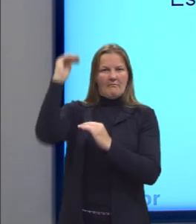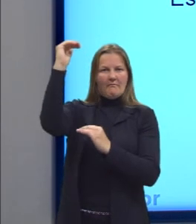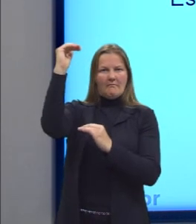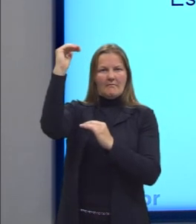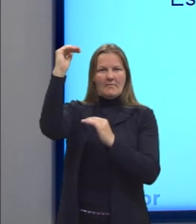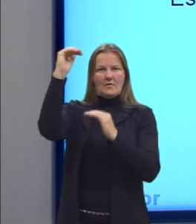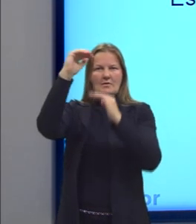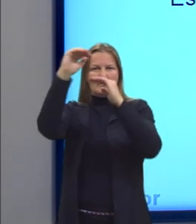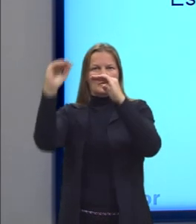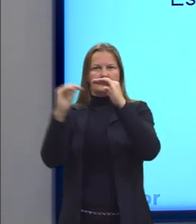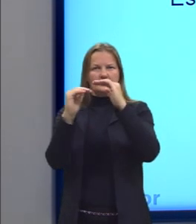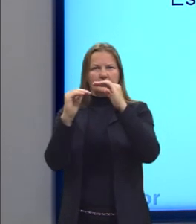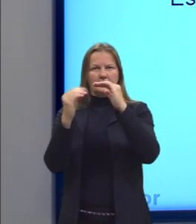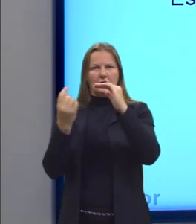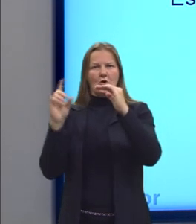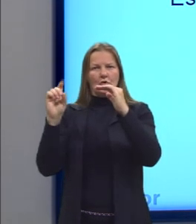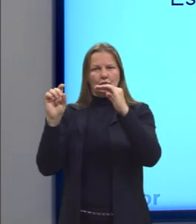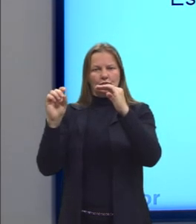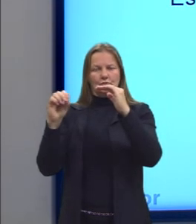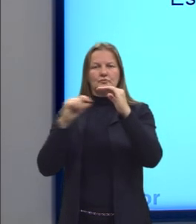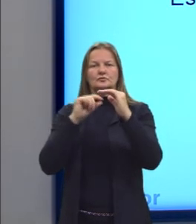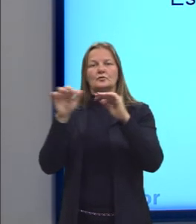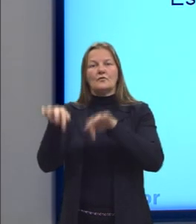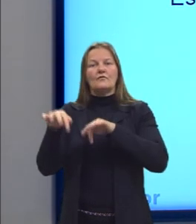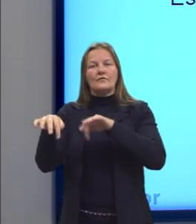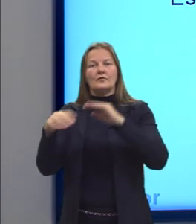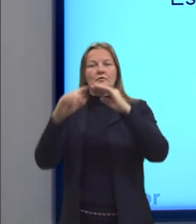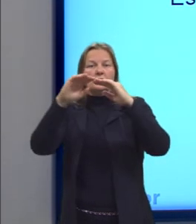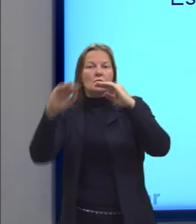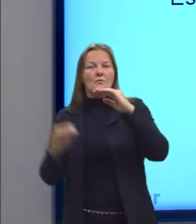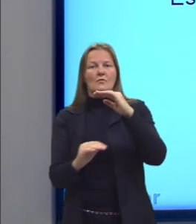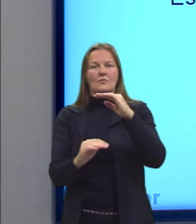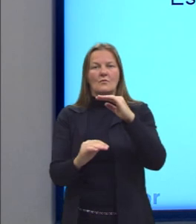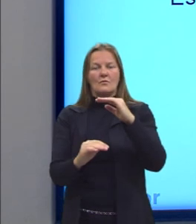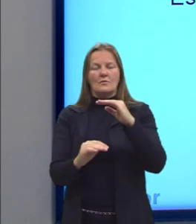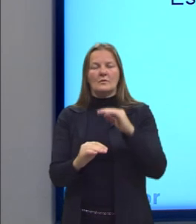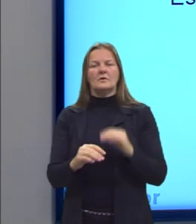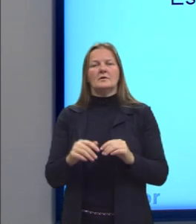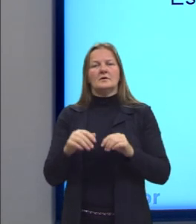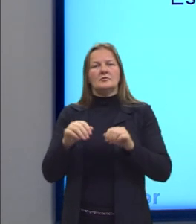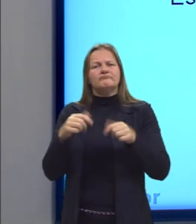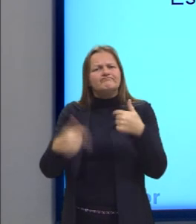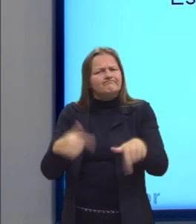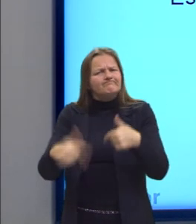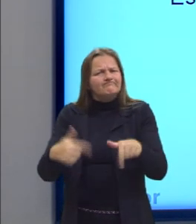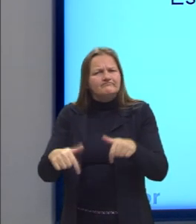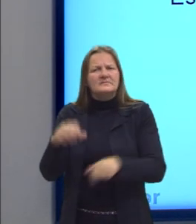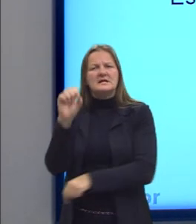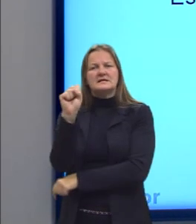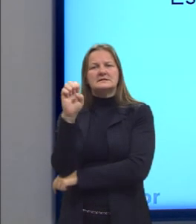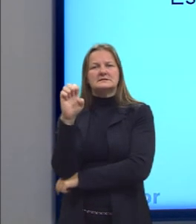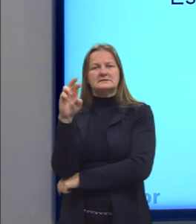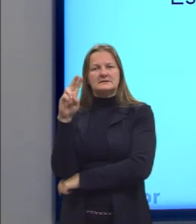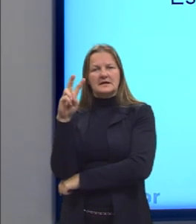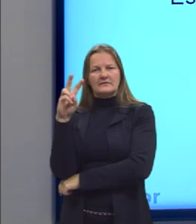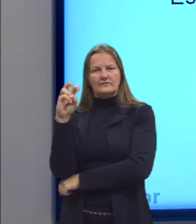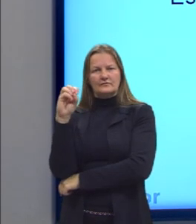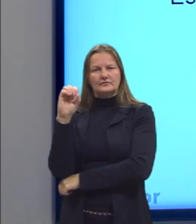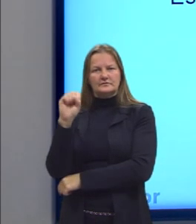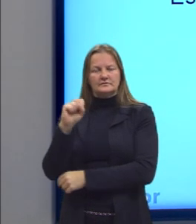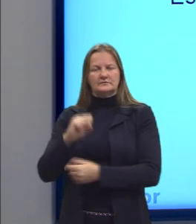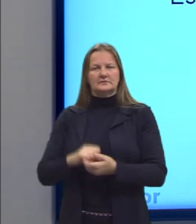nobreza que seriam os senhores feudais e por fim os servos mais ou menos isso algumas características do período